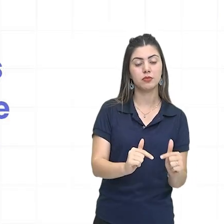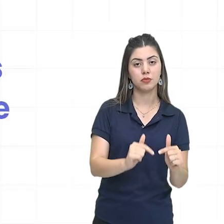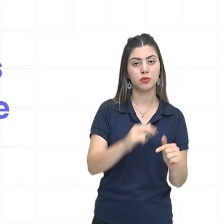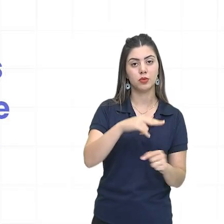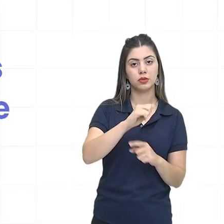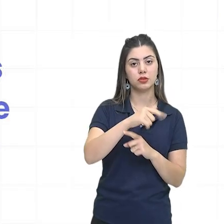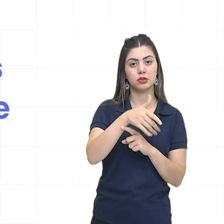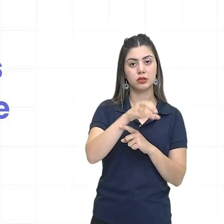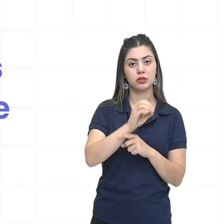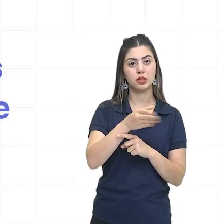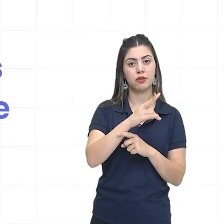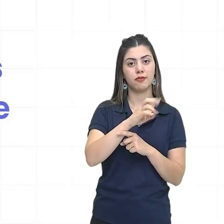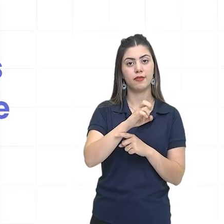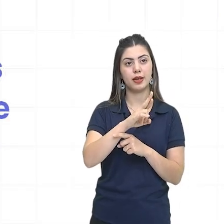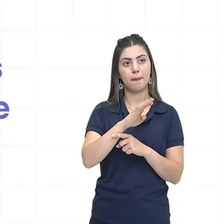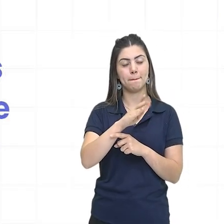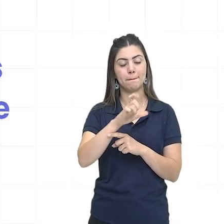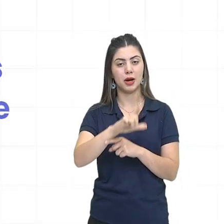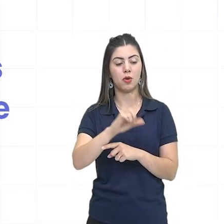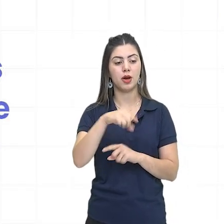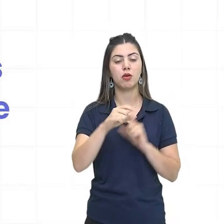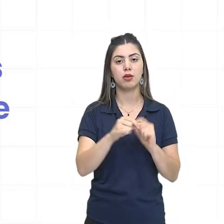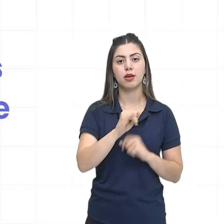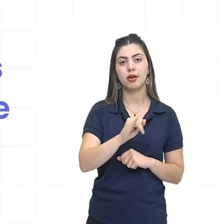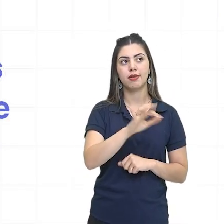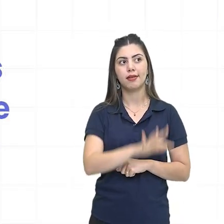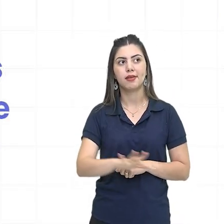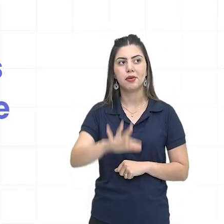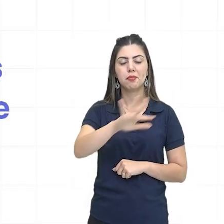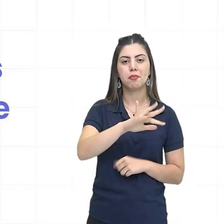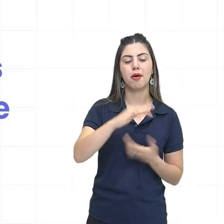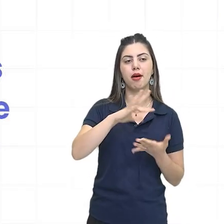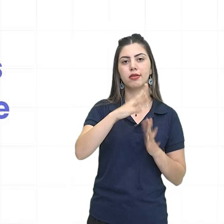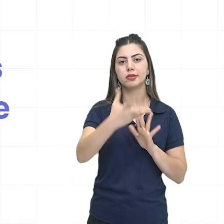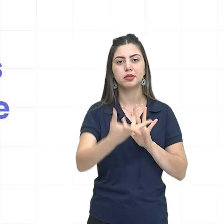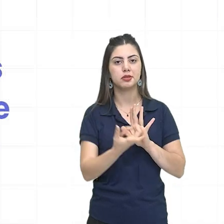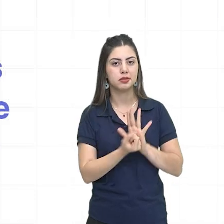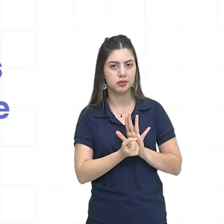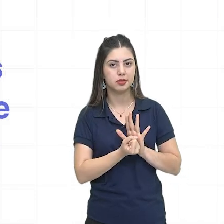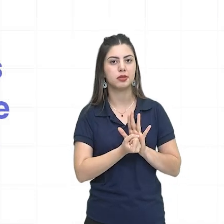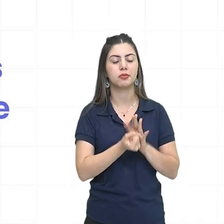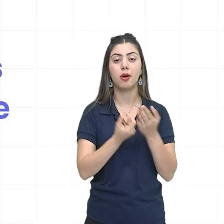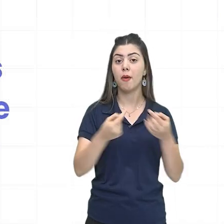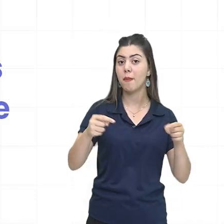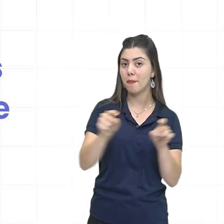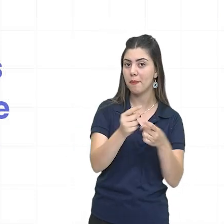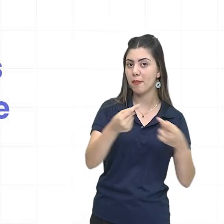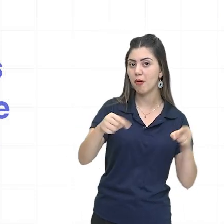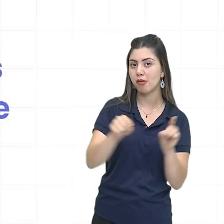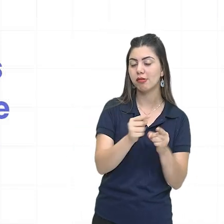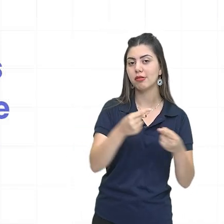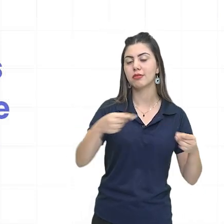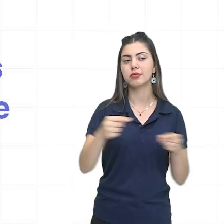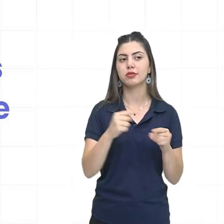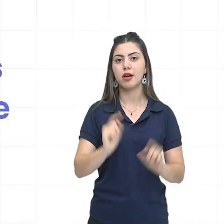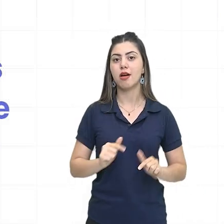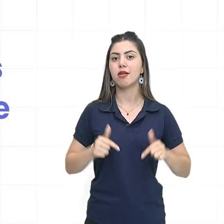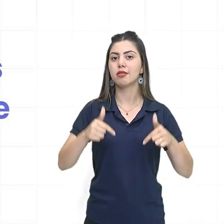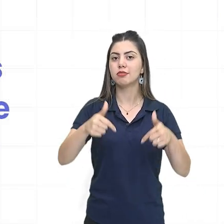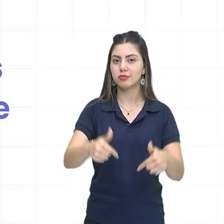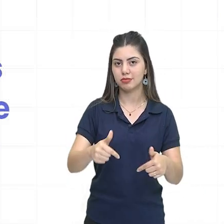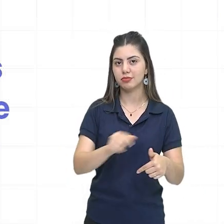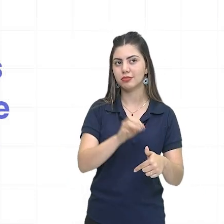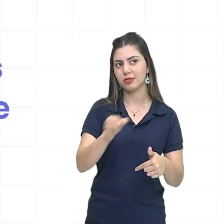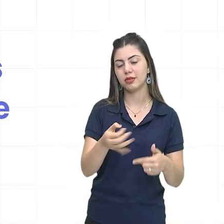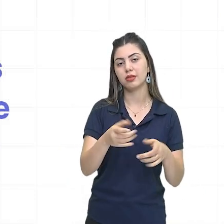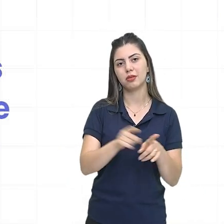verbal, ela inclui elementos como imagens, símbolos, músicas, gestos